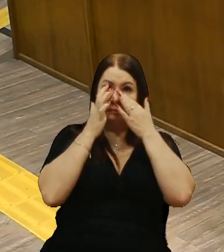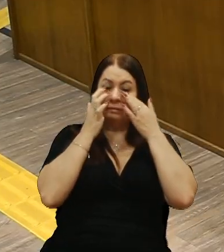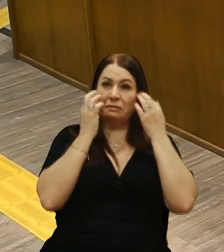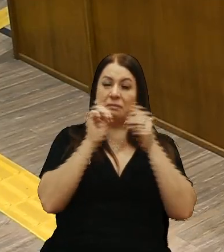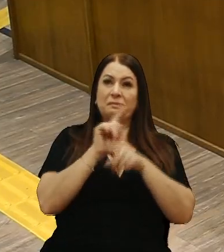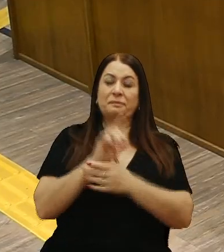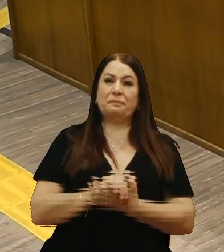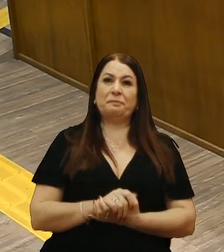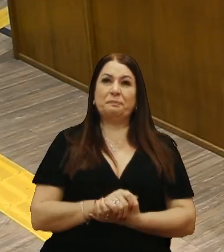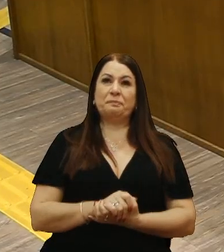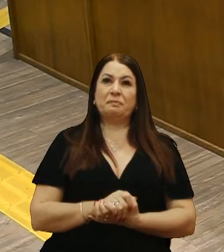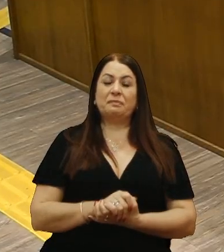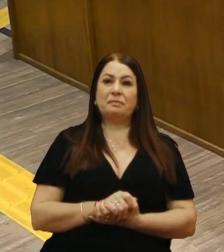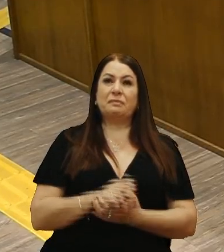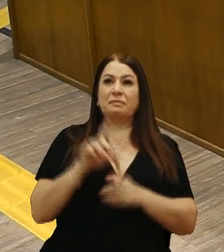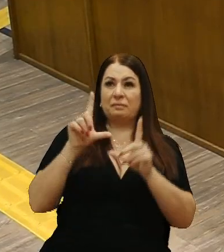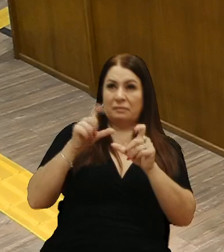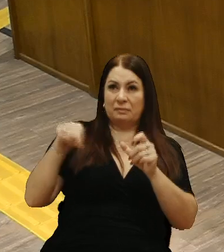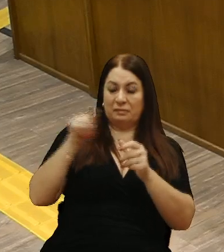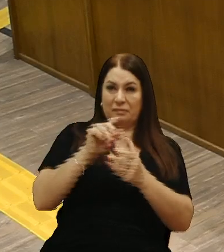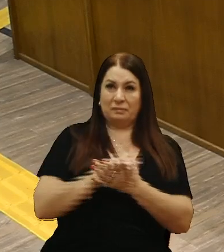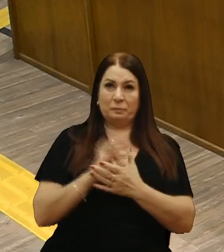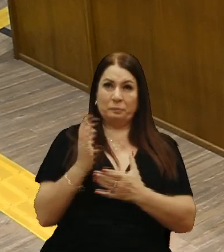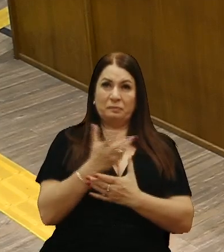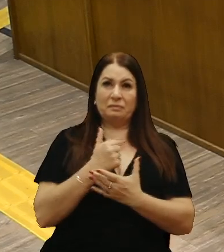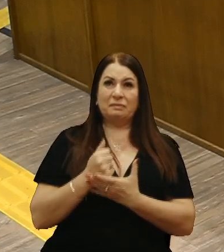as nossas fotos aqui com